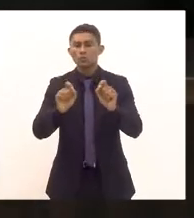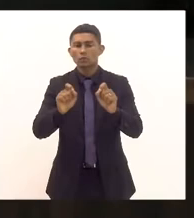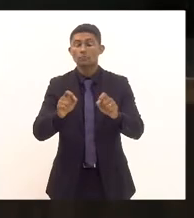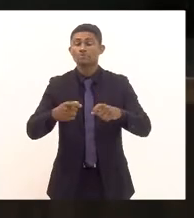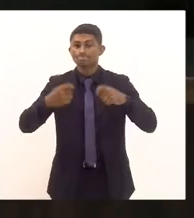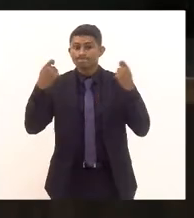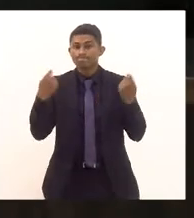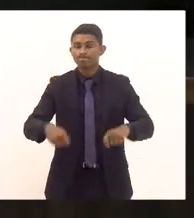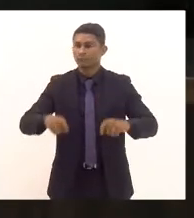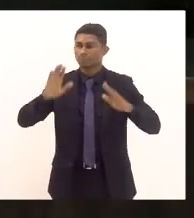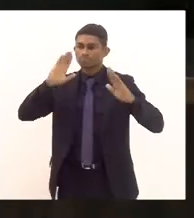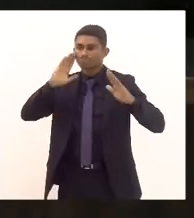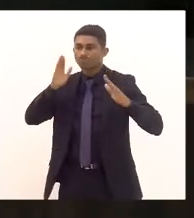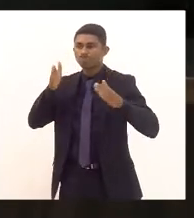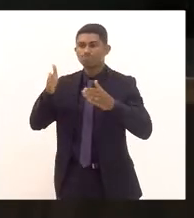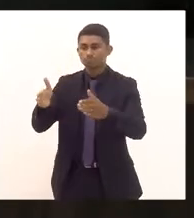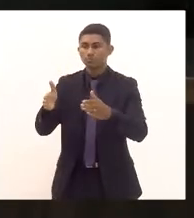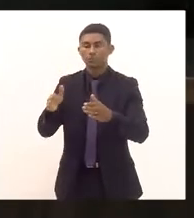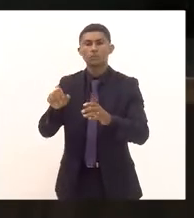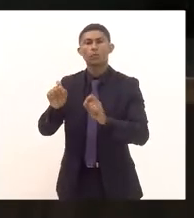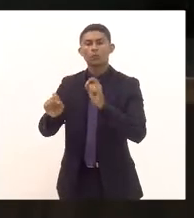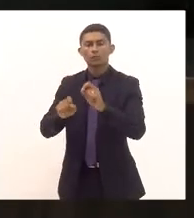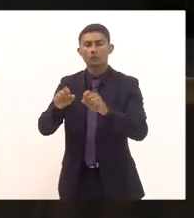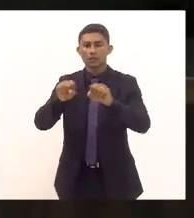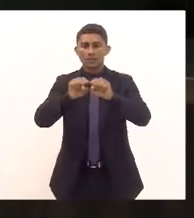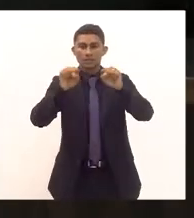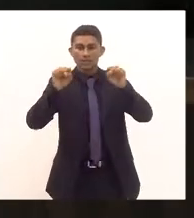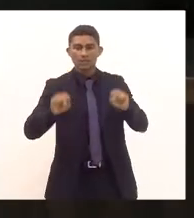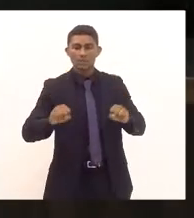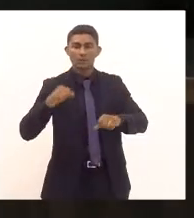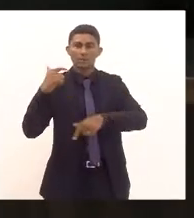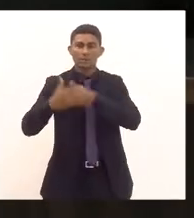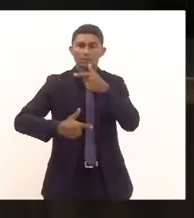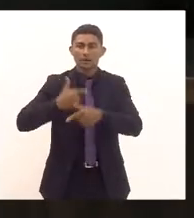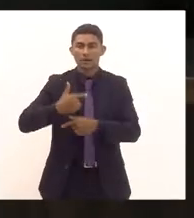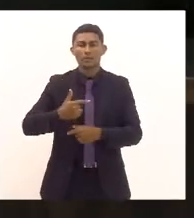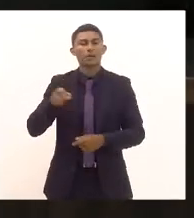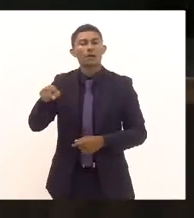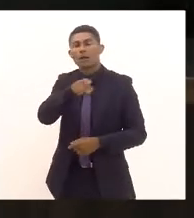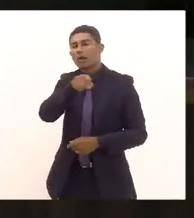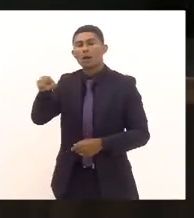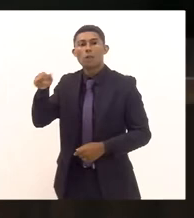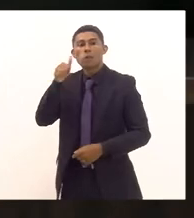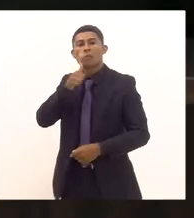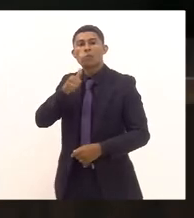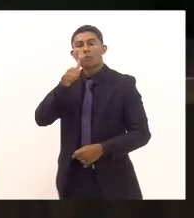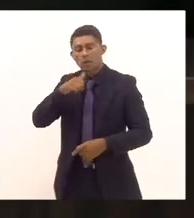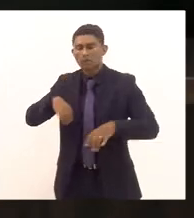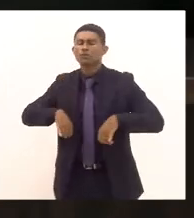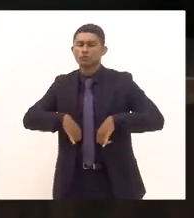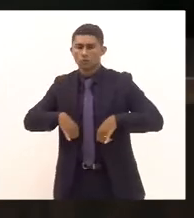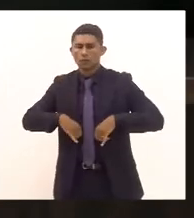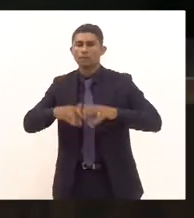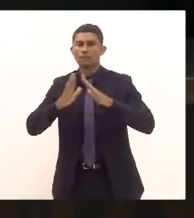prioridade no processo seletivo do Sistema Nacional de Emprego Sine para as mulheres que sofrem violência doméstica